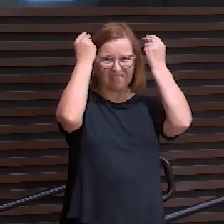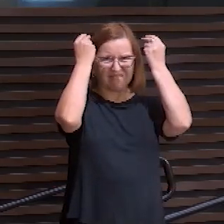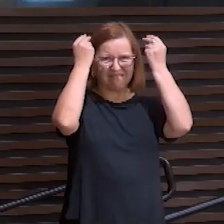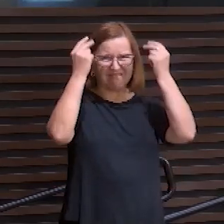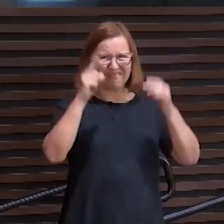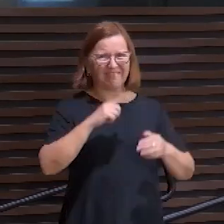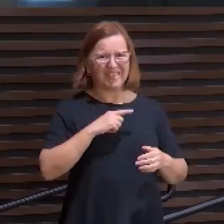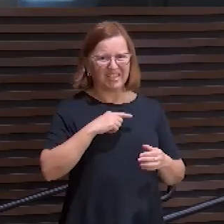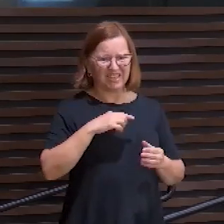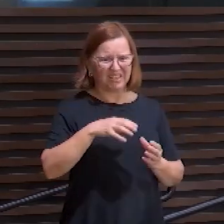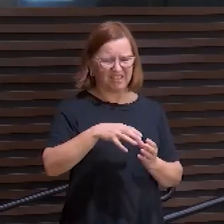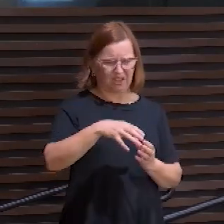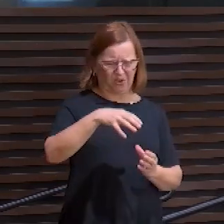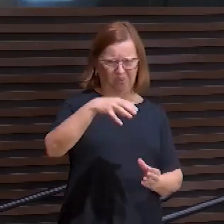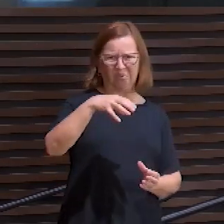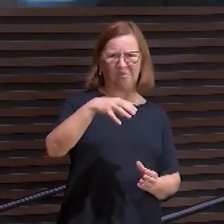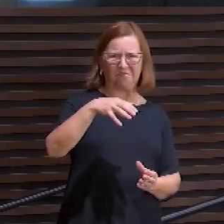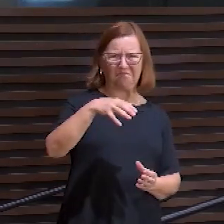desovando ovo de